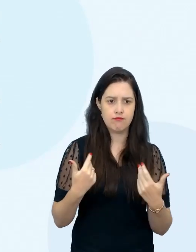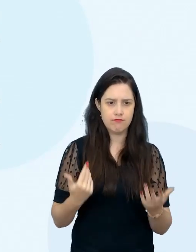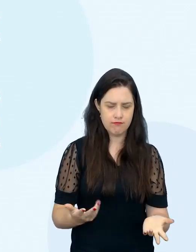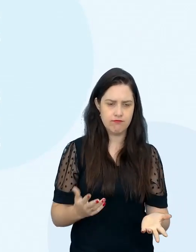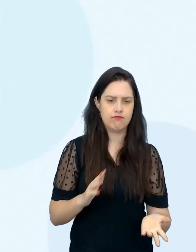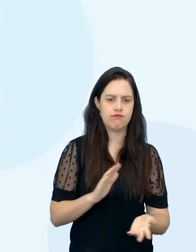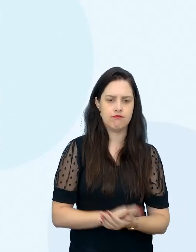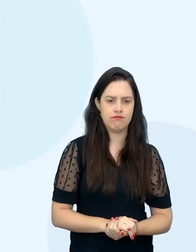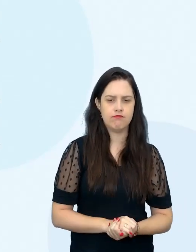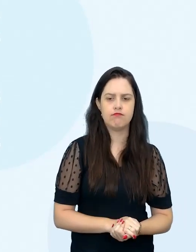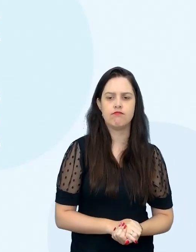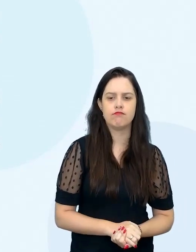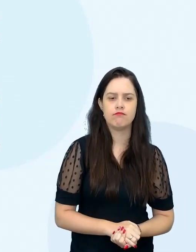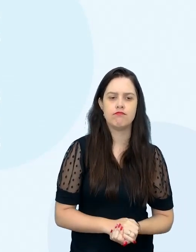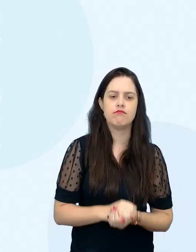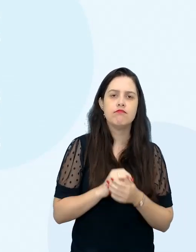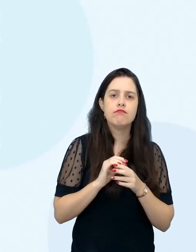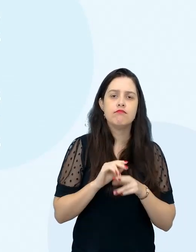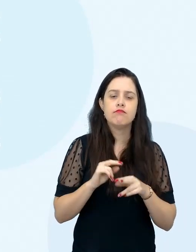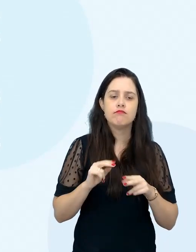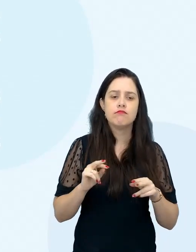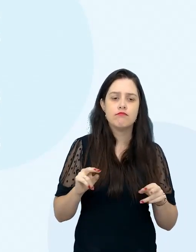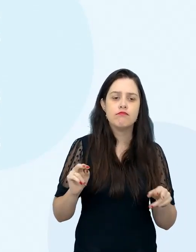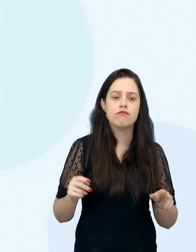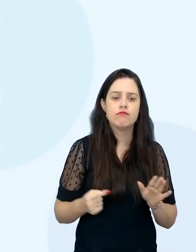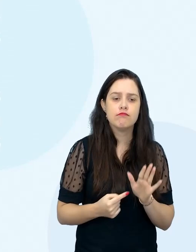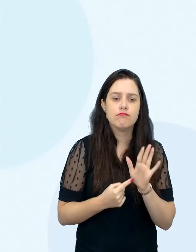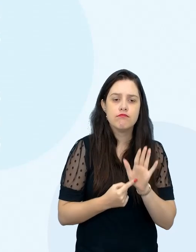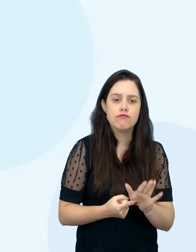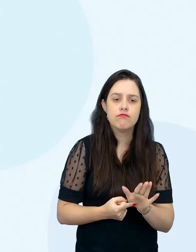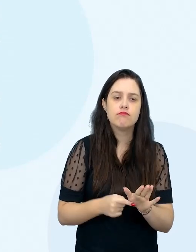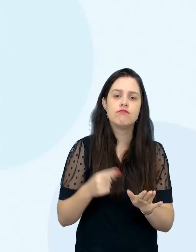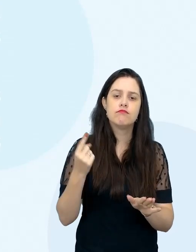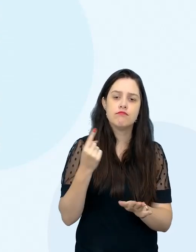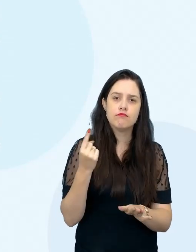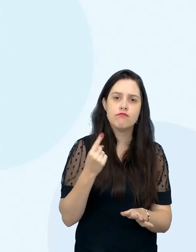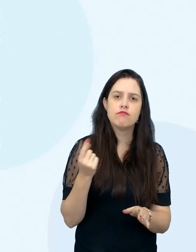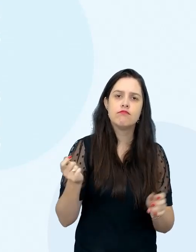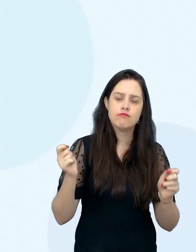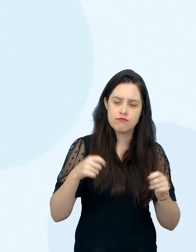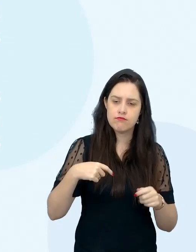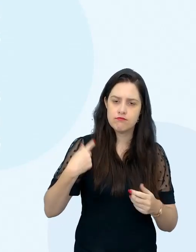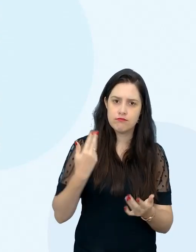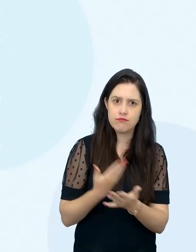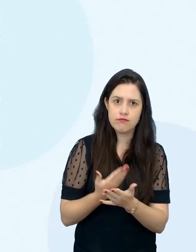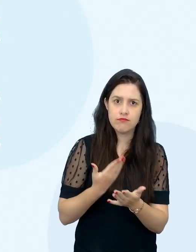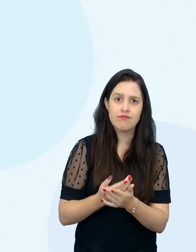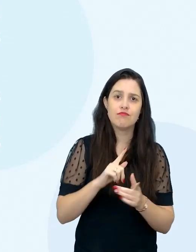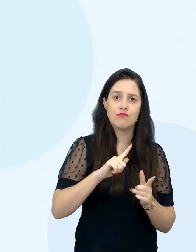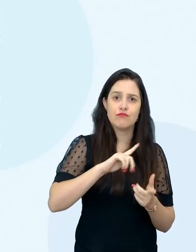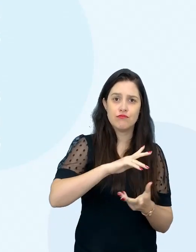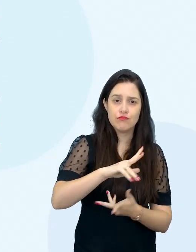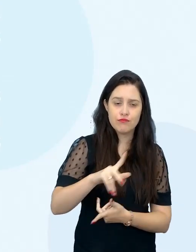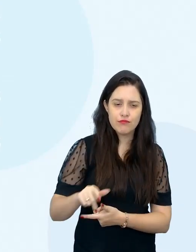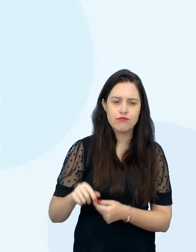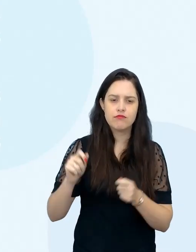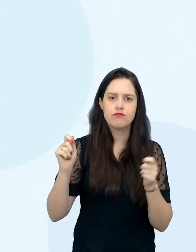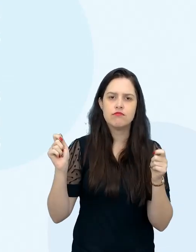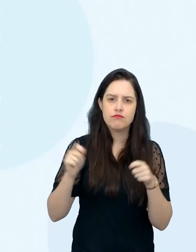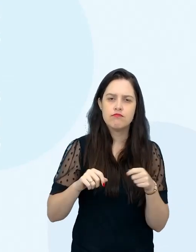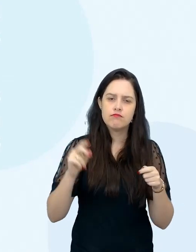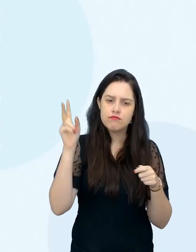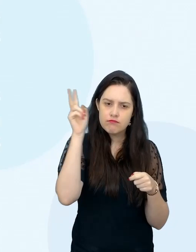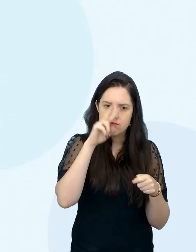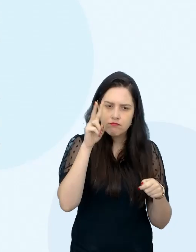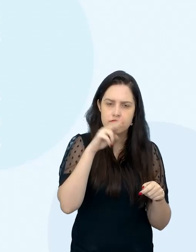tenho que trabalhar com todas as habilidades, porque às vezes eu quero fazer a minha recuperação na minha aula de geografia, eu tenho que interligar com história e tudo